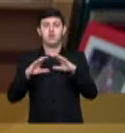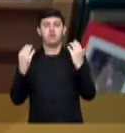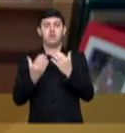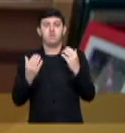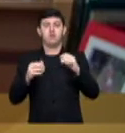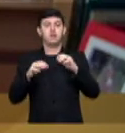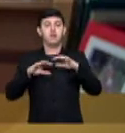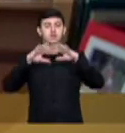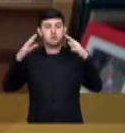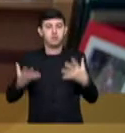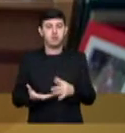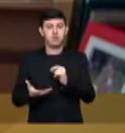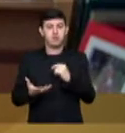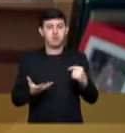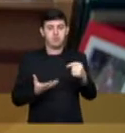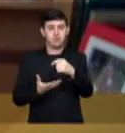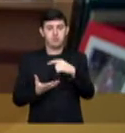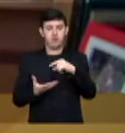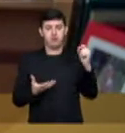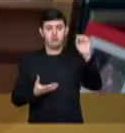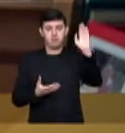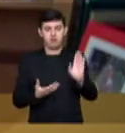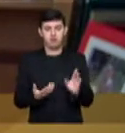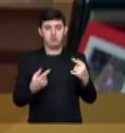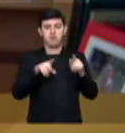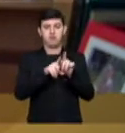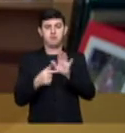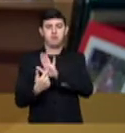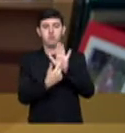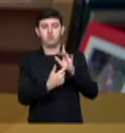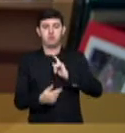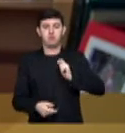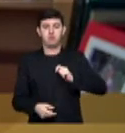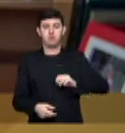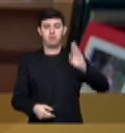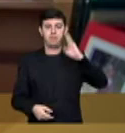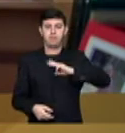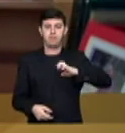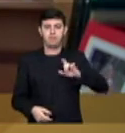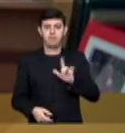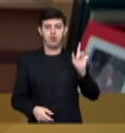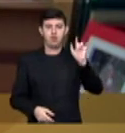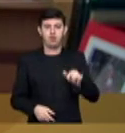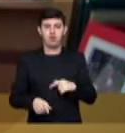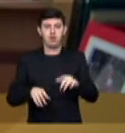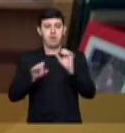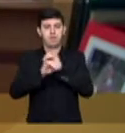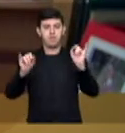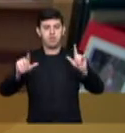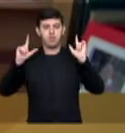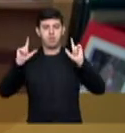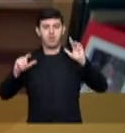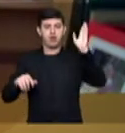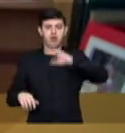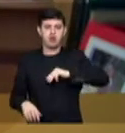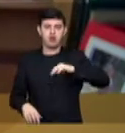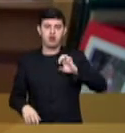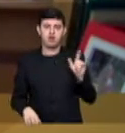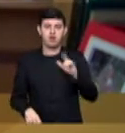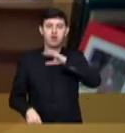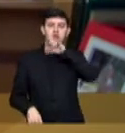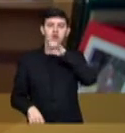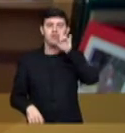e brasileira, mostrando os males, né, que causam a má propaganda, especificamente na